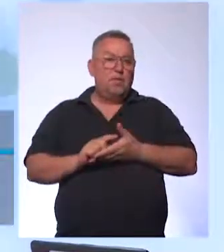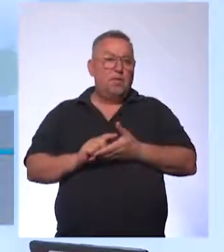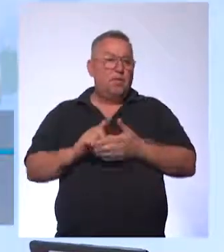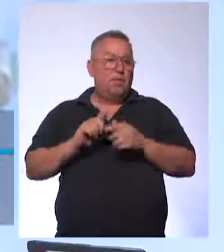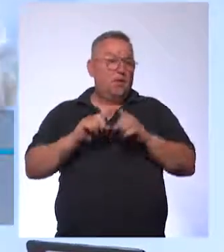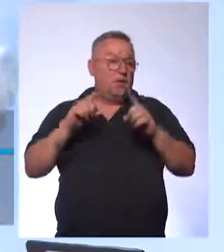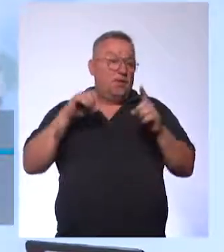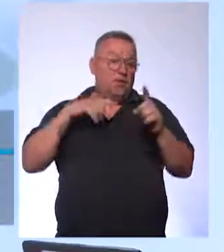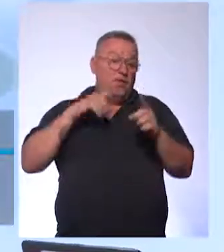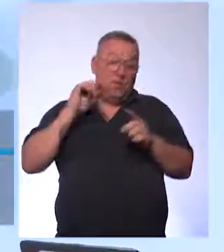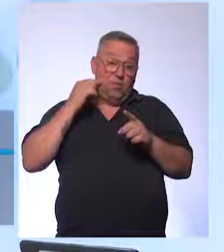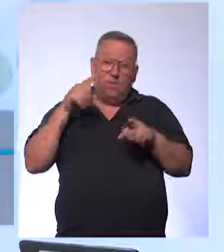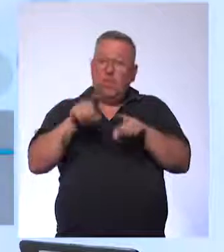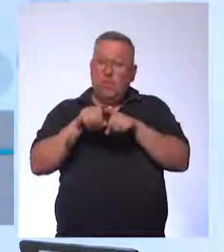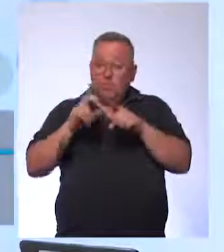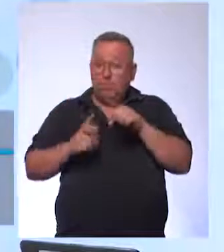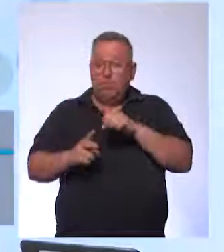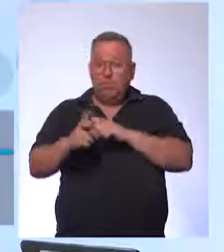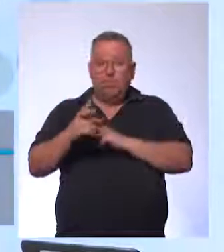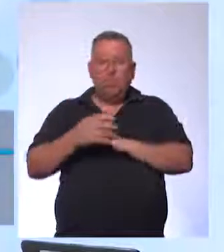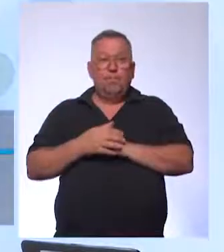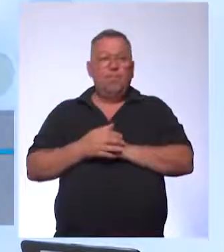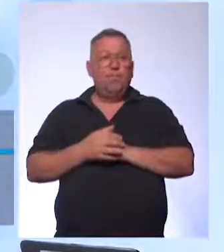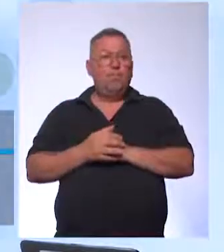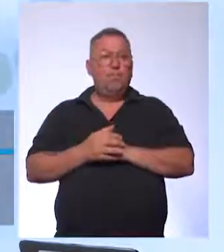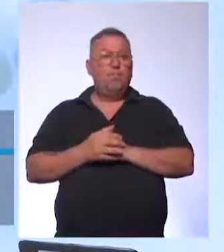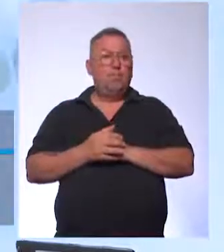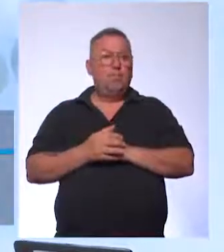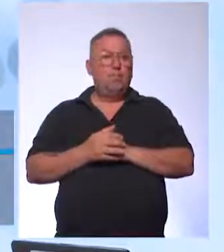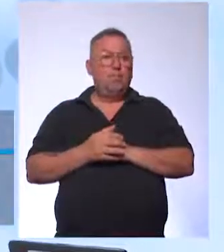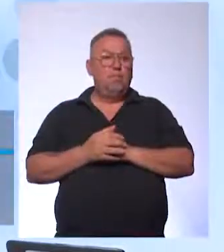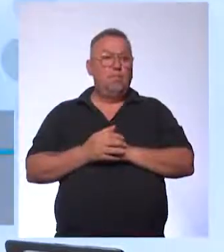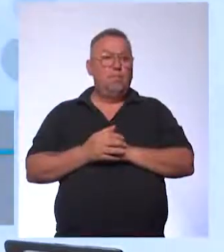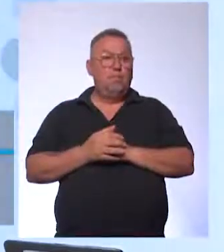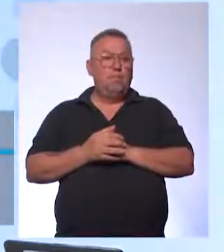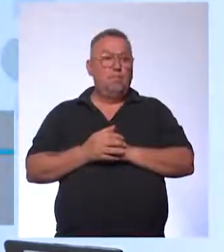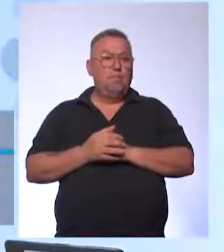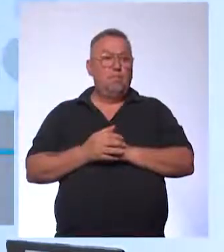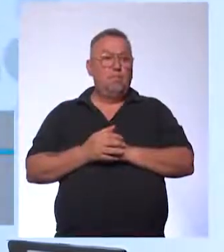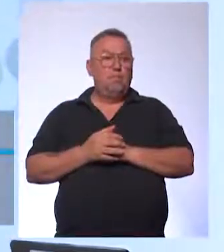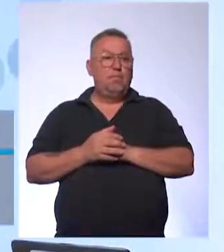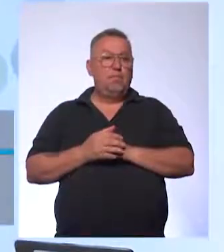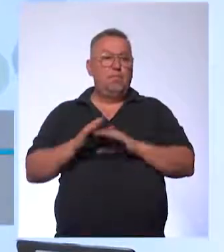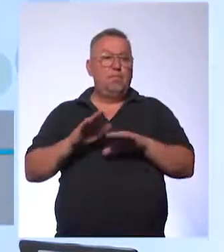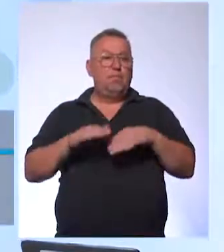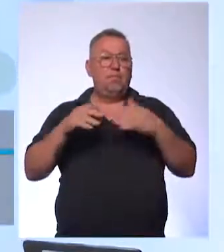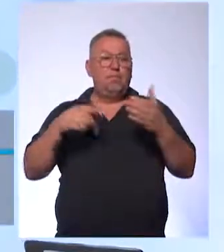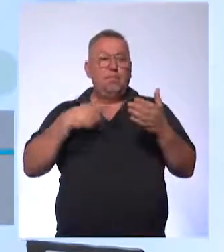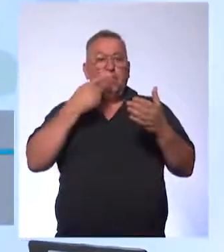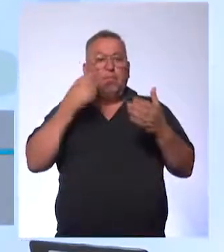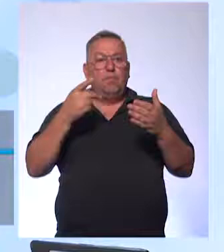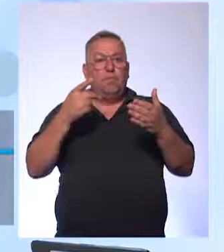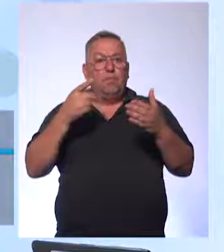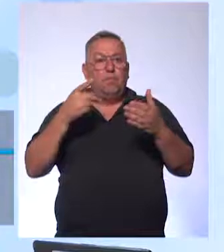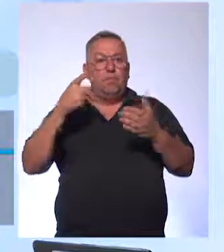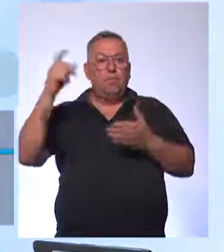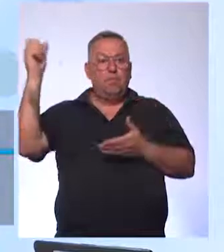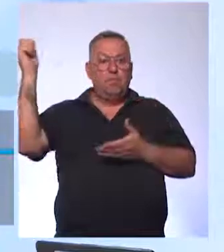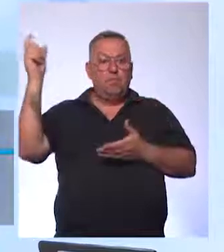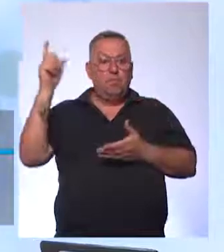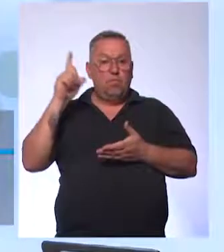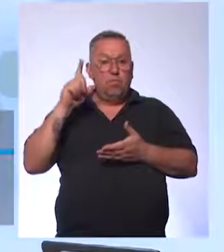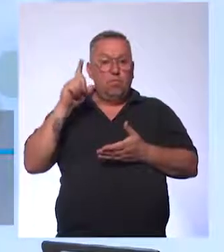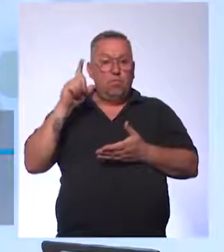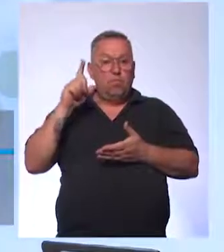equipamentos, mas a água estando poluída ou não, a maré vai balançar, certo? Quando eu falo da fotovoltaica,